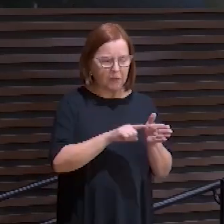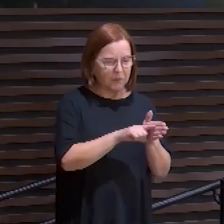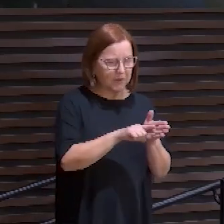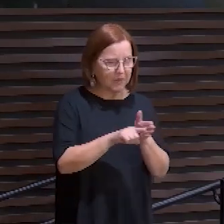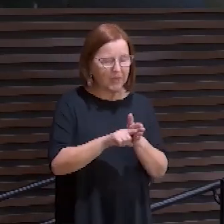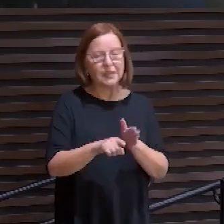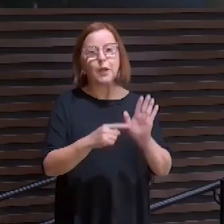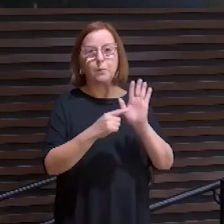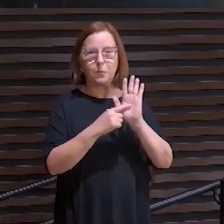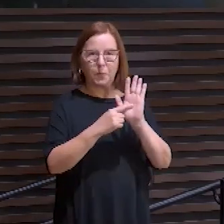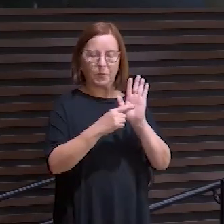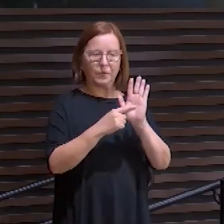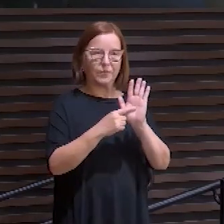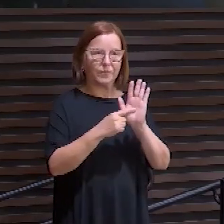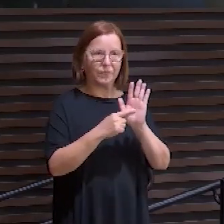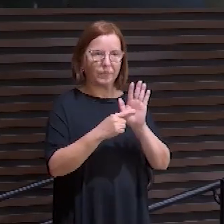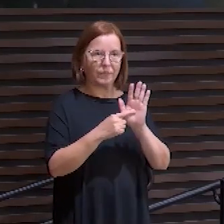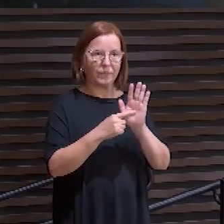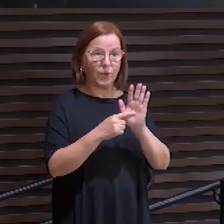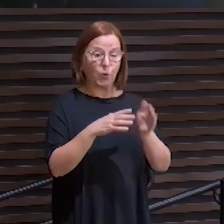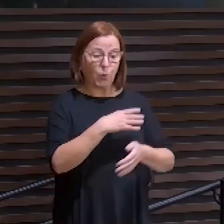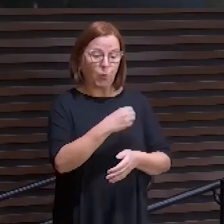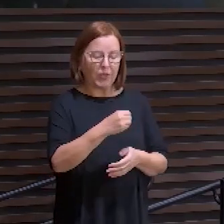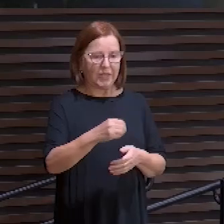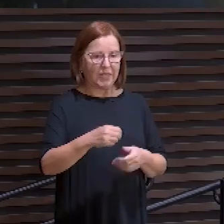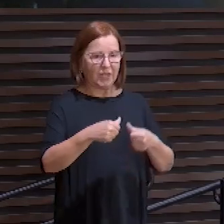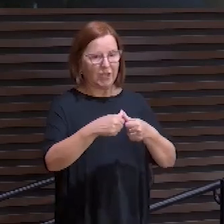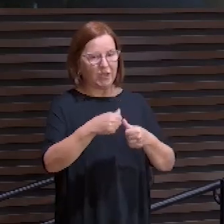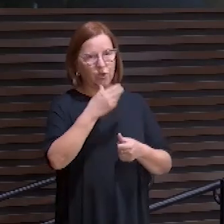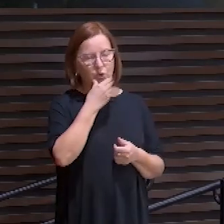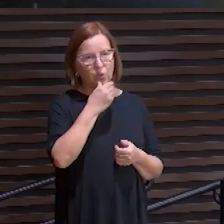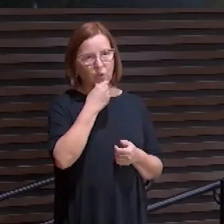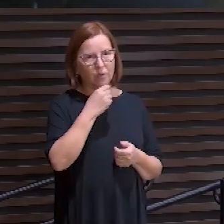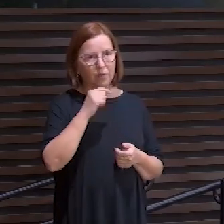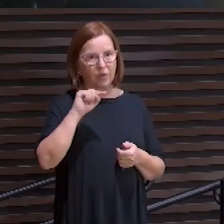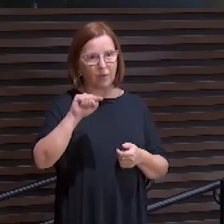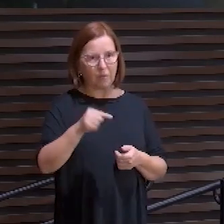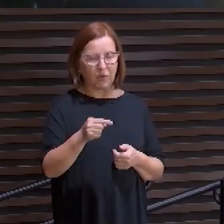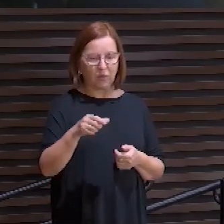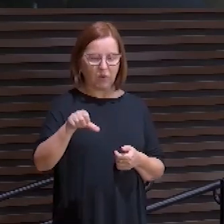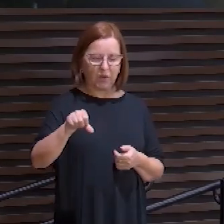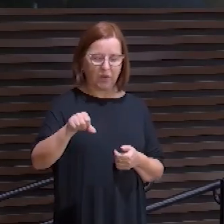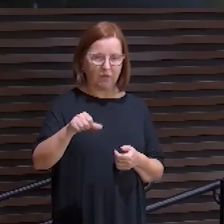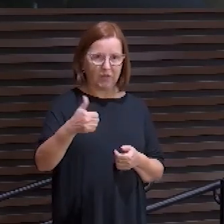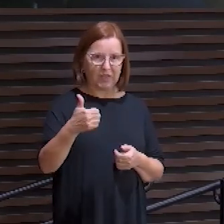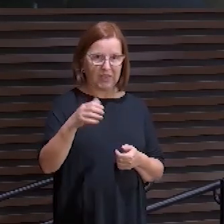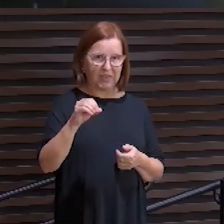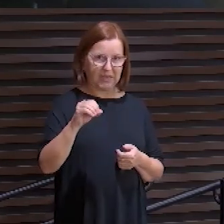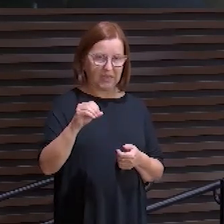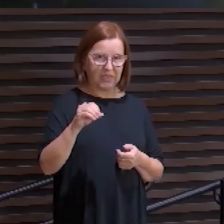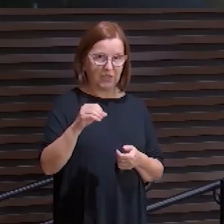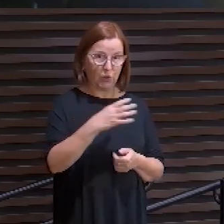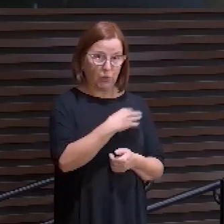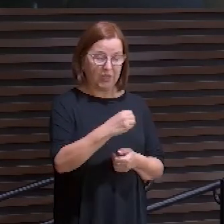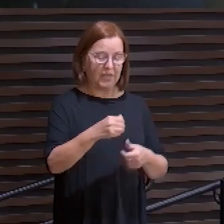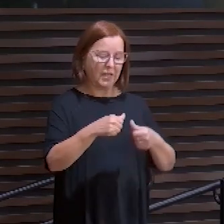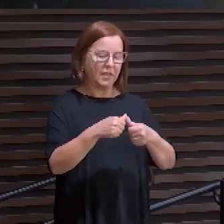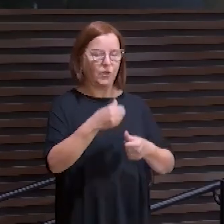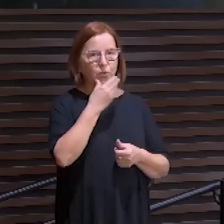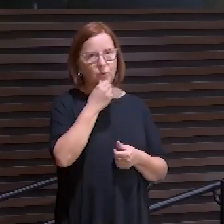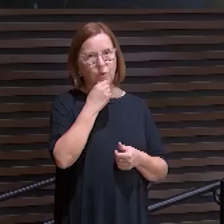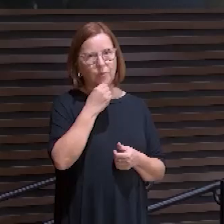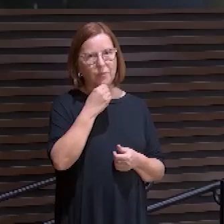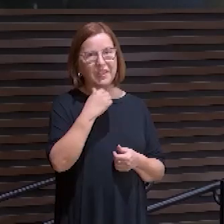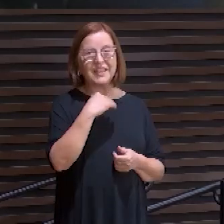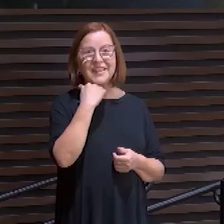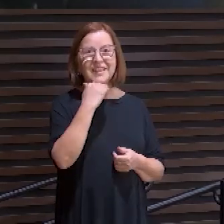o seguinte: dos descendentes dele, isso em 1910, os descendentes dele,